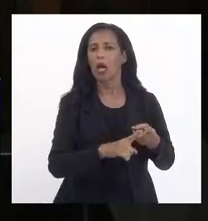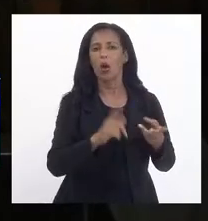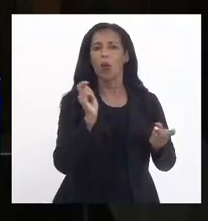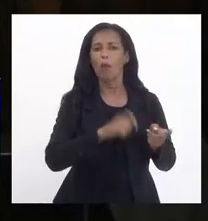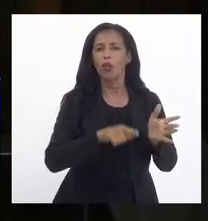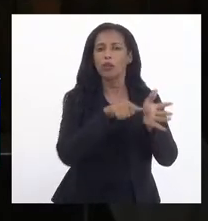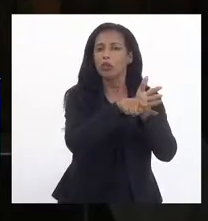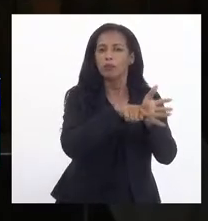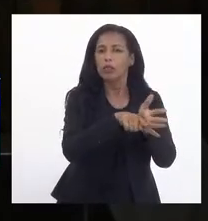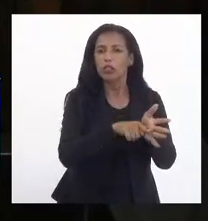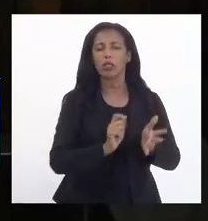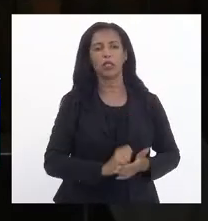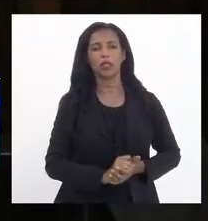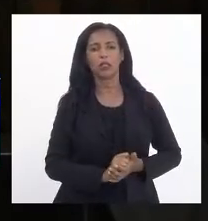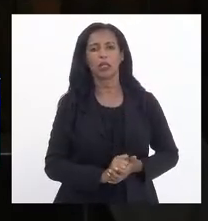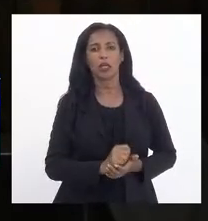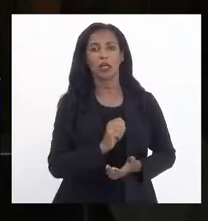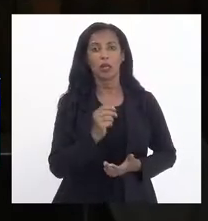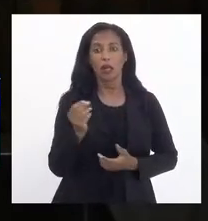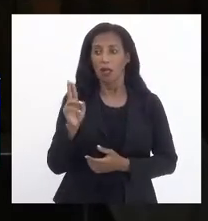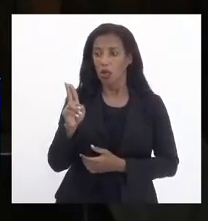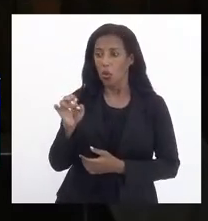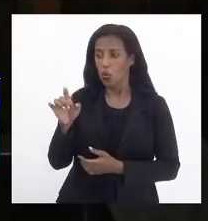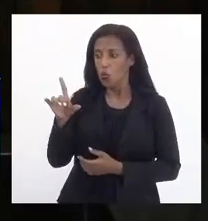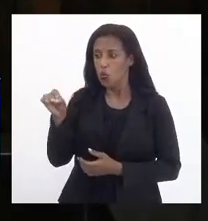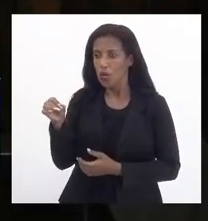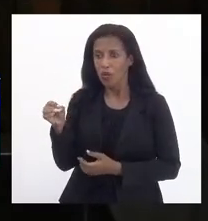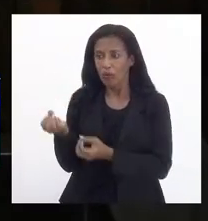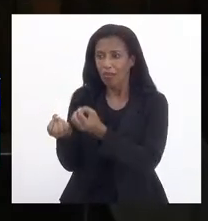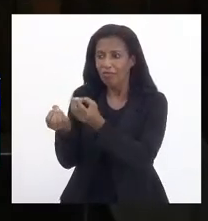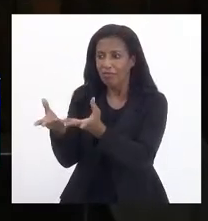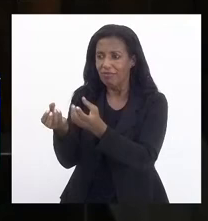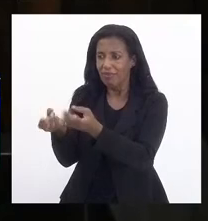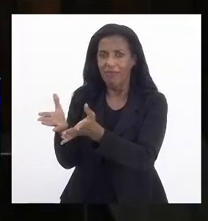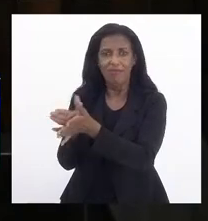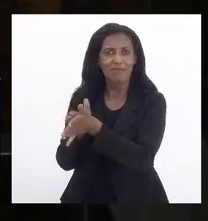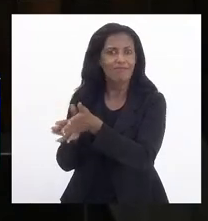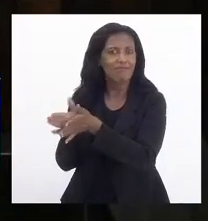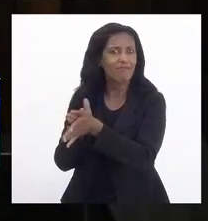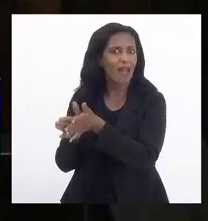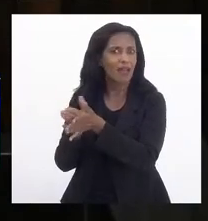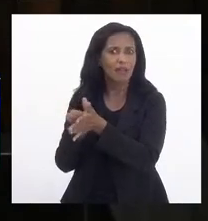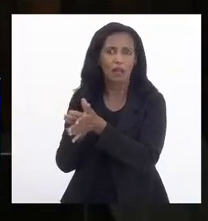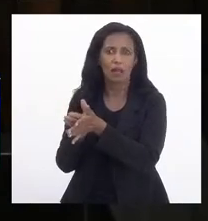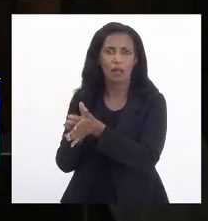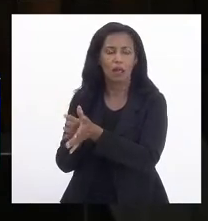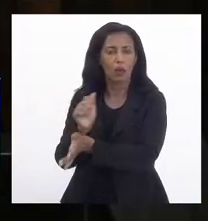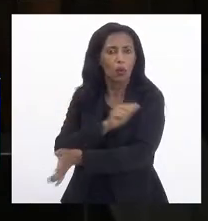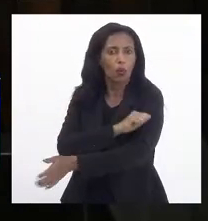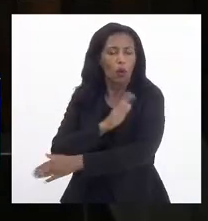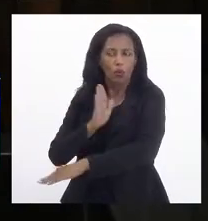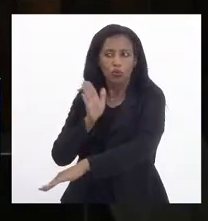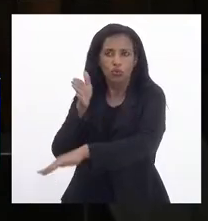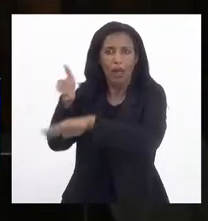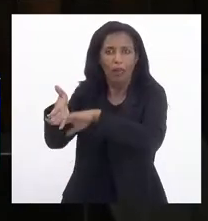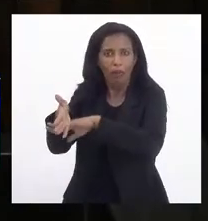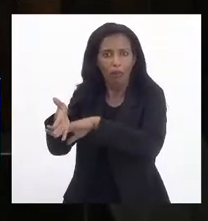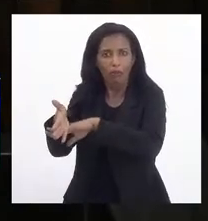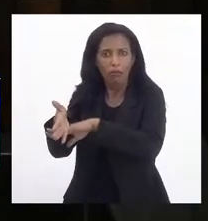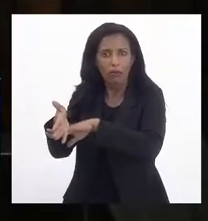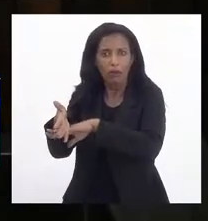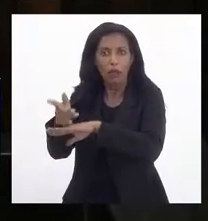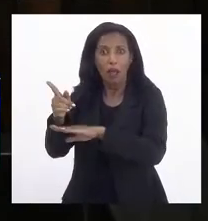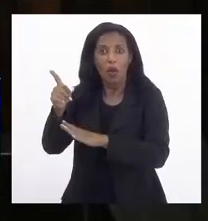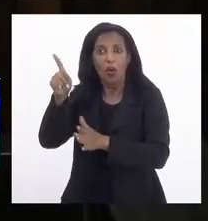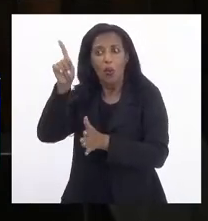ser de pesquisa. A UESO não pode oferecer nenhuma. Então, o aluno já entra na UESO com